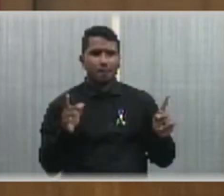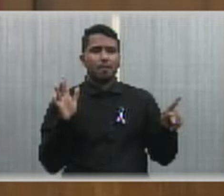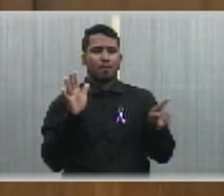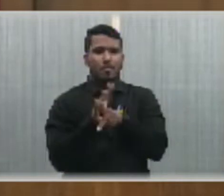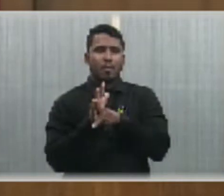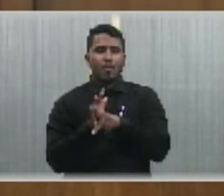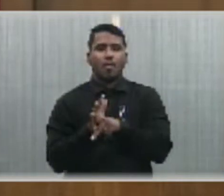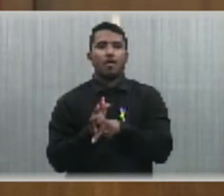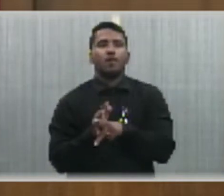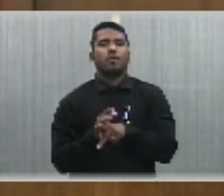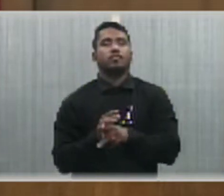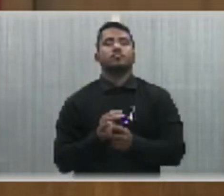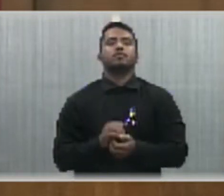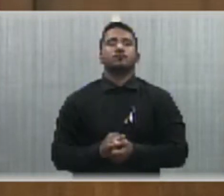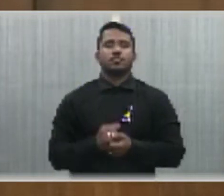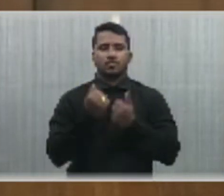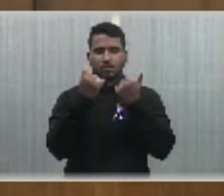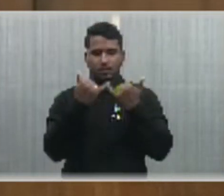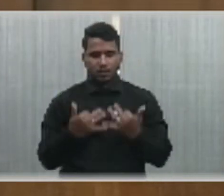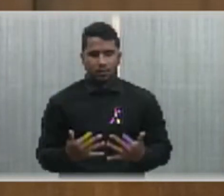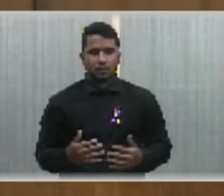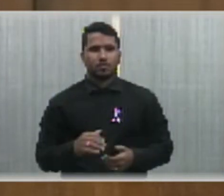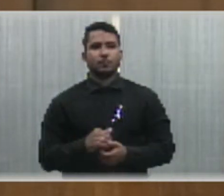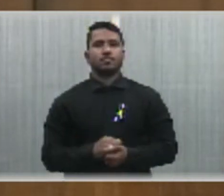municipal de computadores.